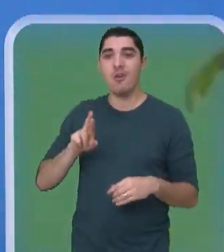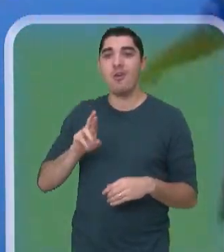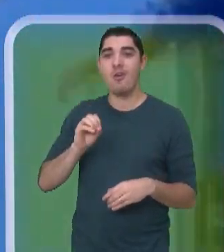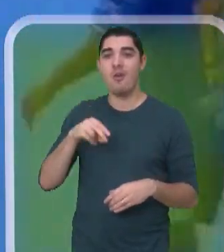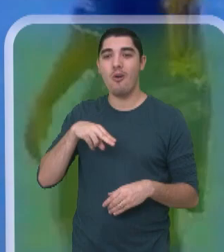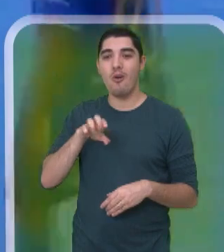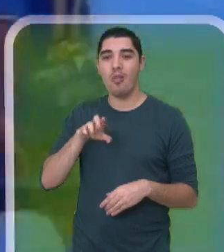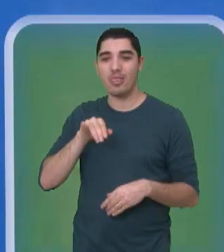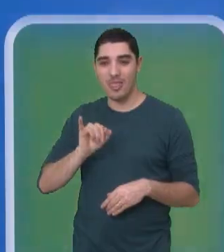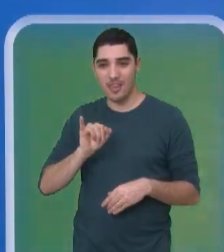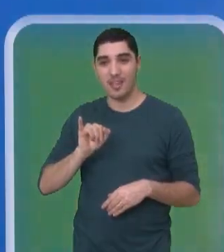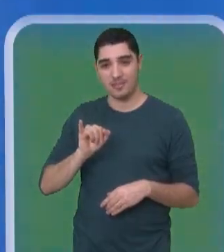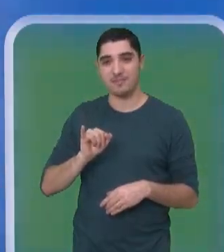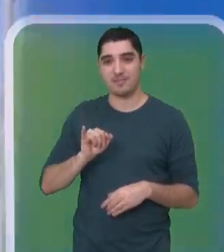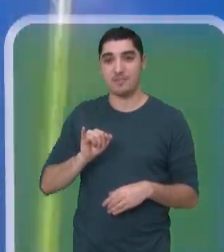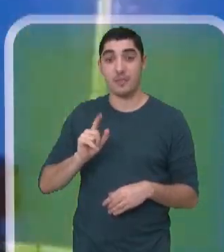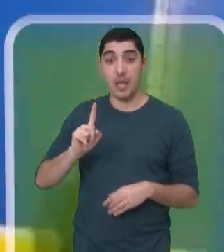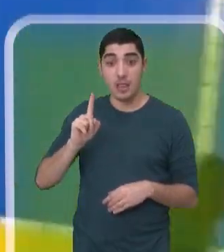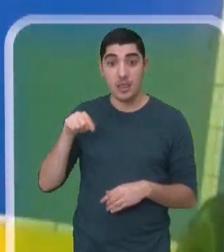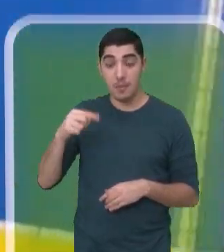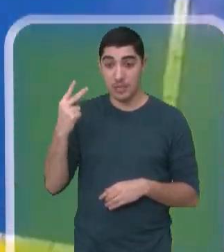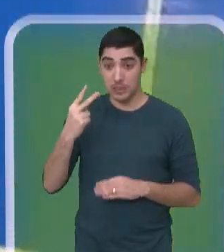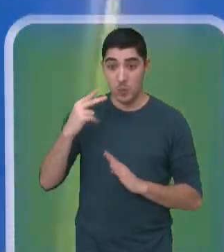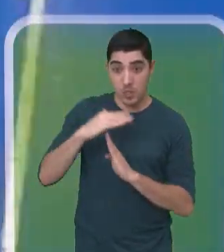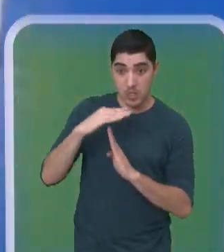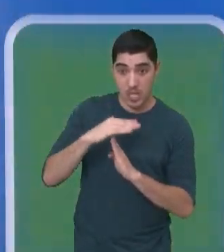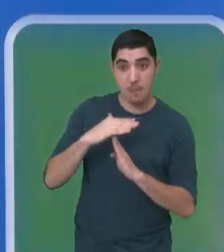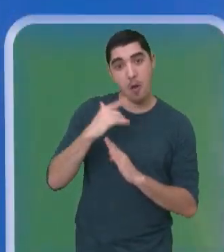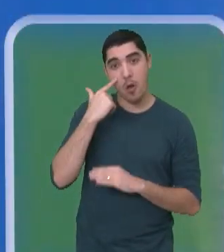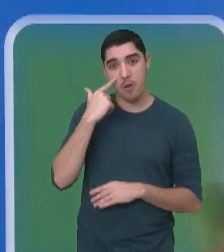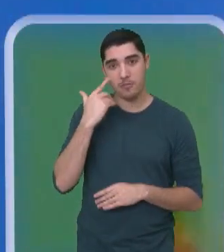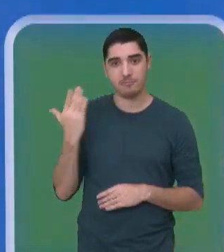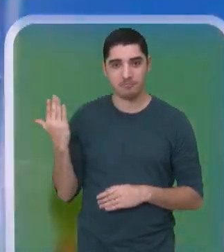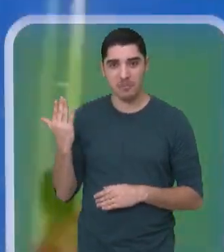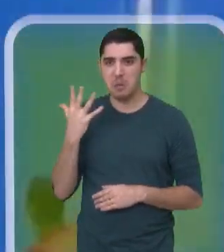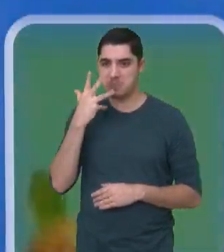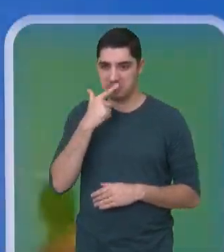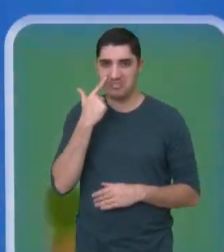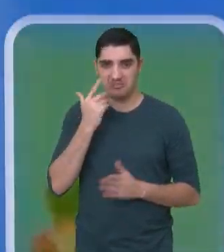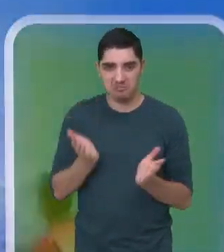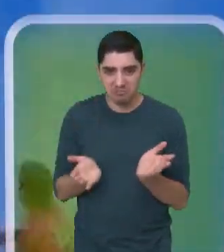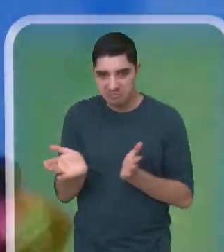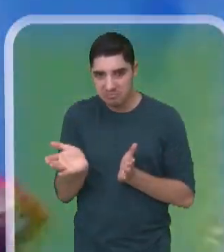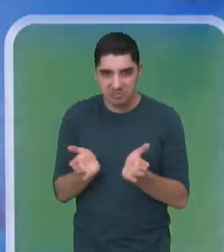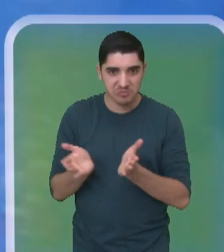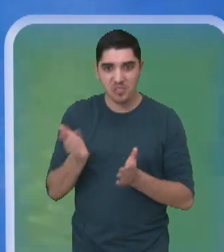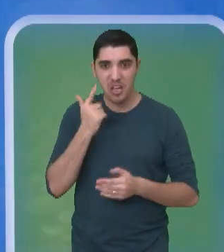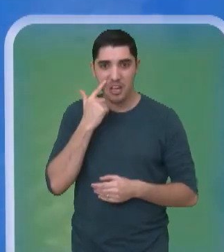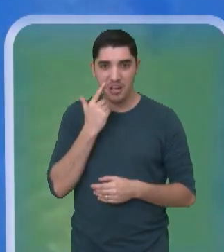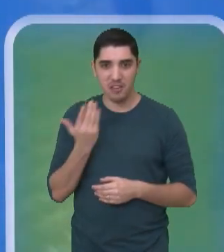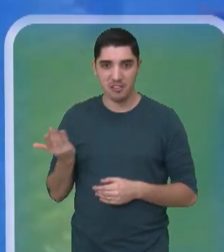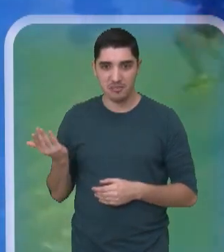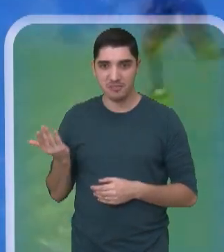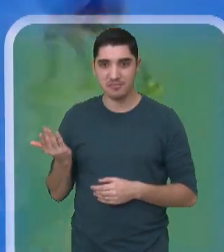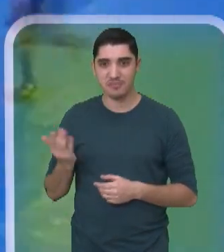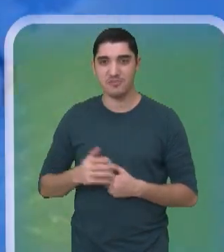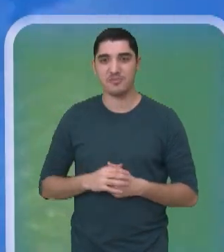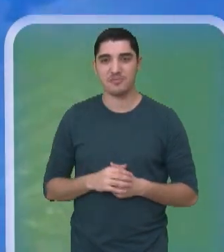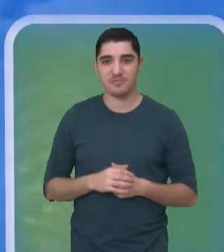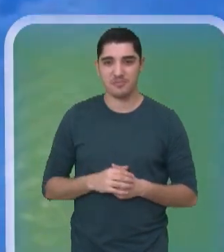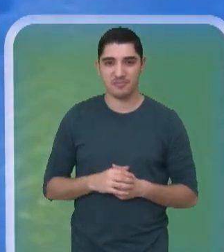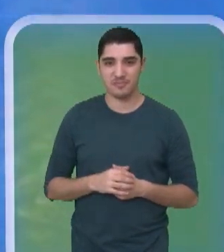marcou o quinto do São José. Já na segunda etapa, olha a jogada essa jogada foi boa, hein? Triangulação da equipe do São José, o jogador vai